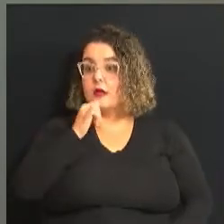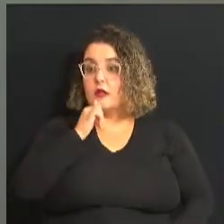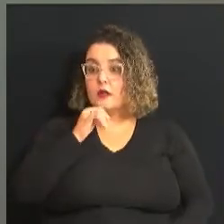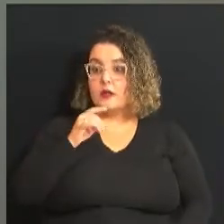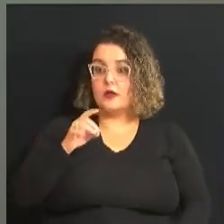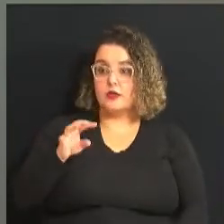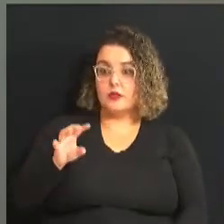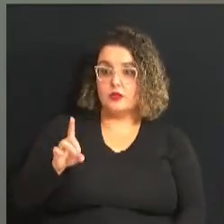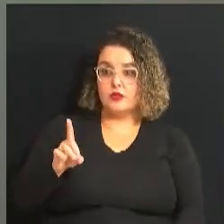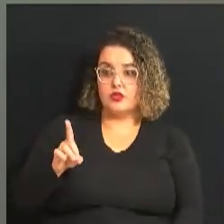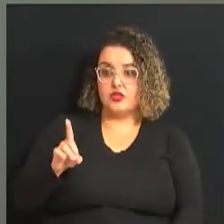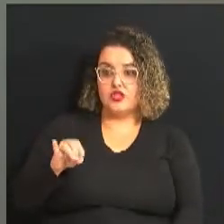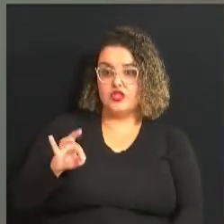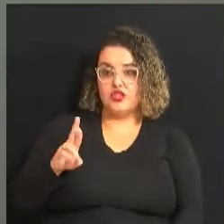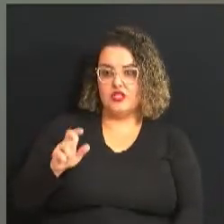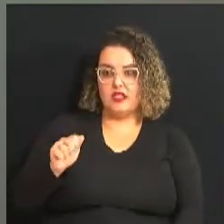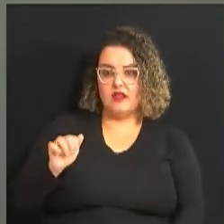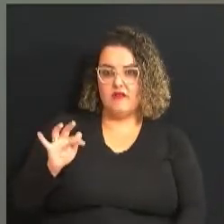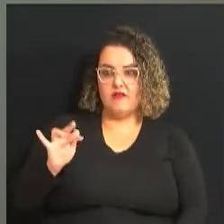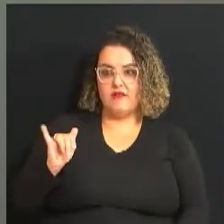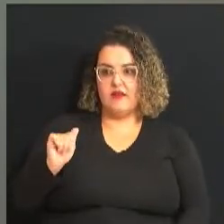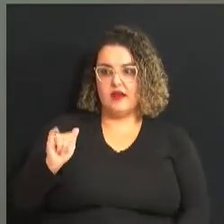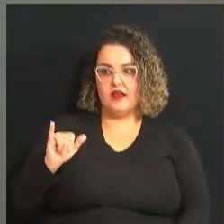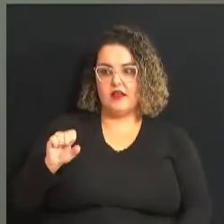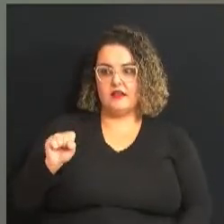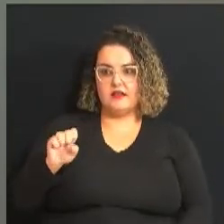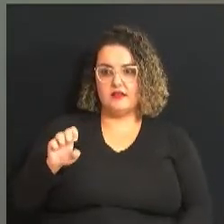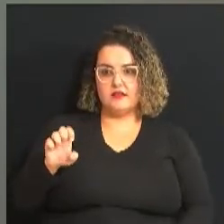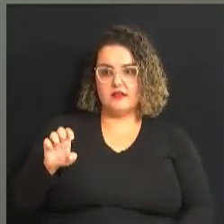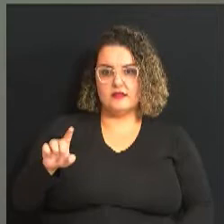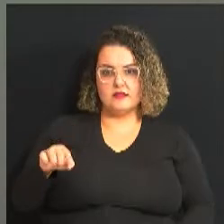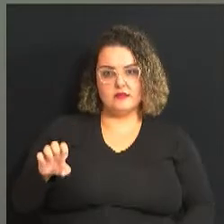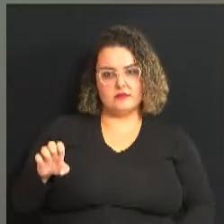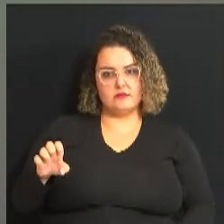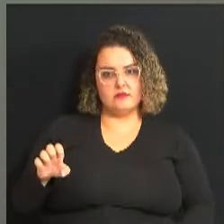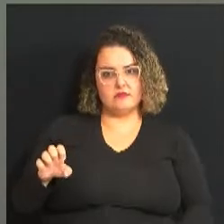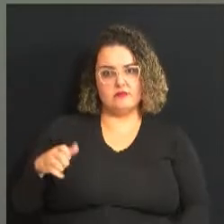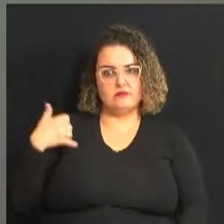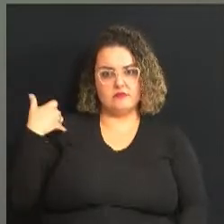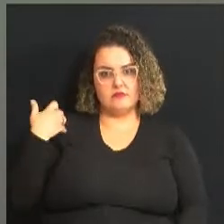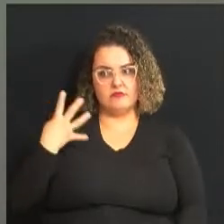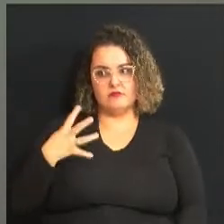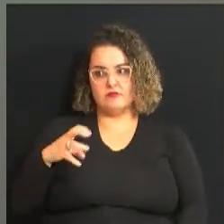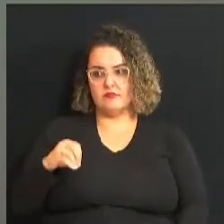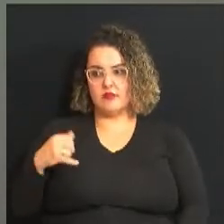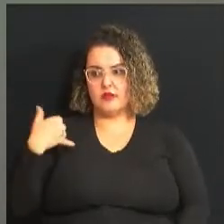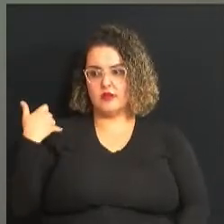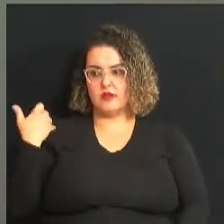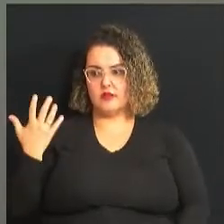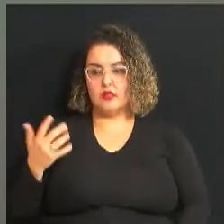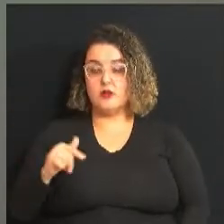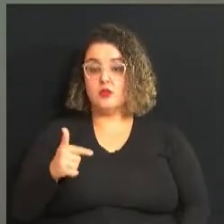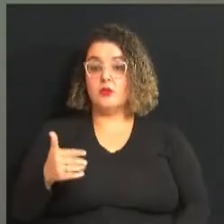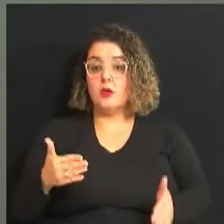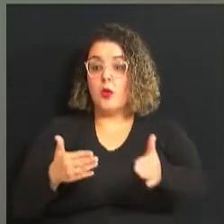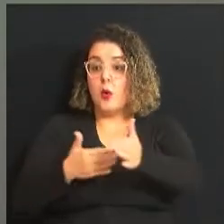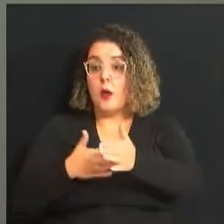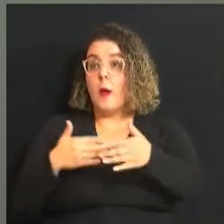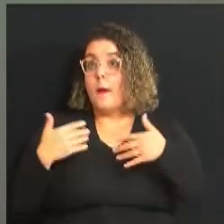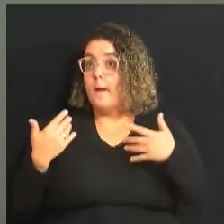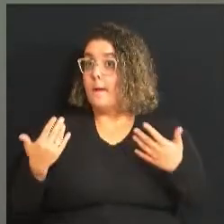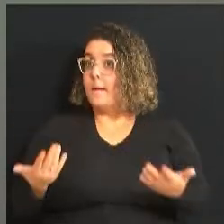que engravidou, se eu não me engano, com seus 45 anos de idade. Então, não existe um limite. Mas